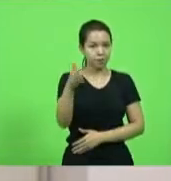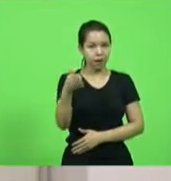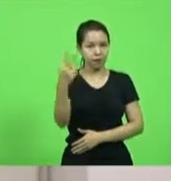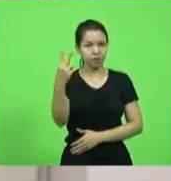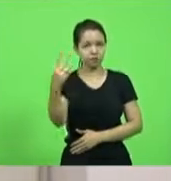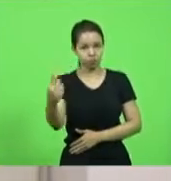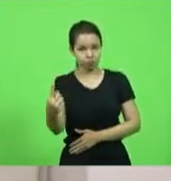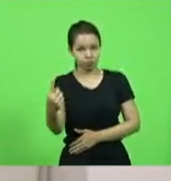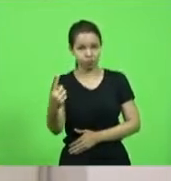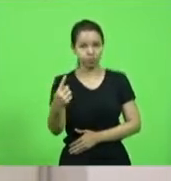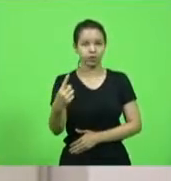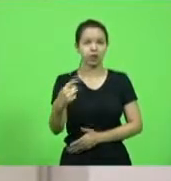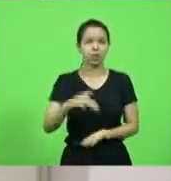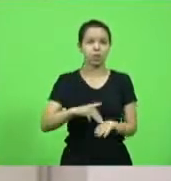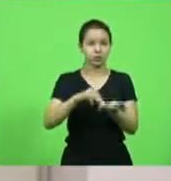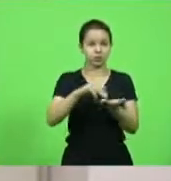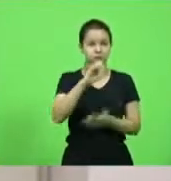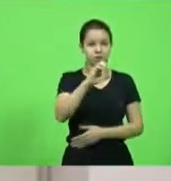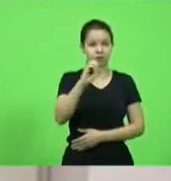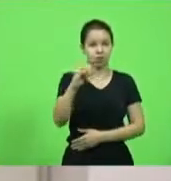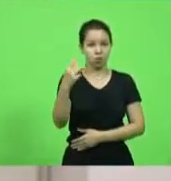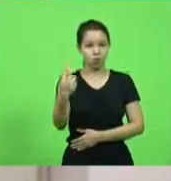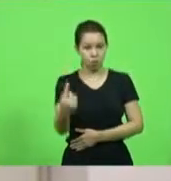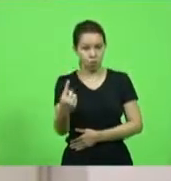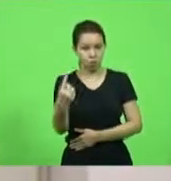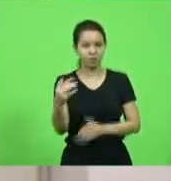001/011/2021. As moções